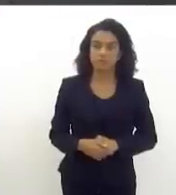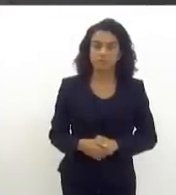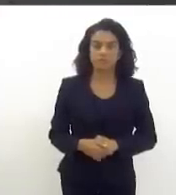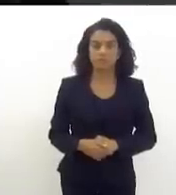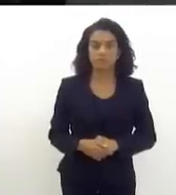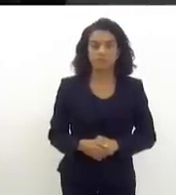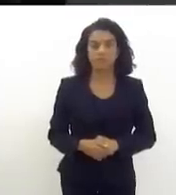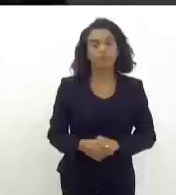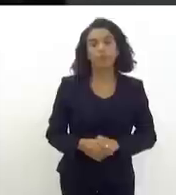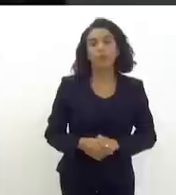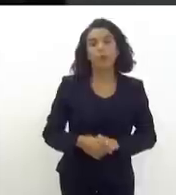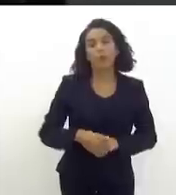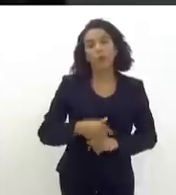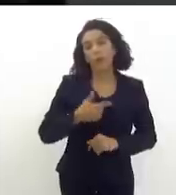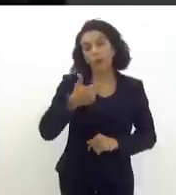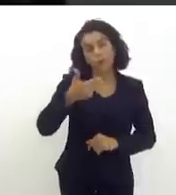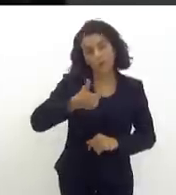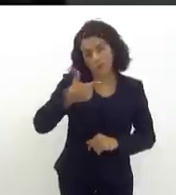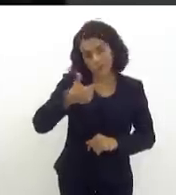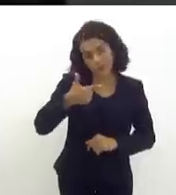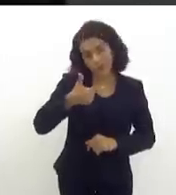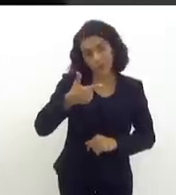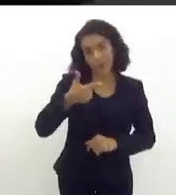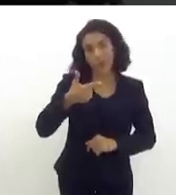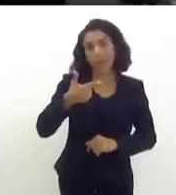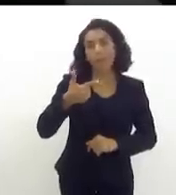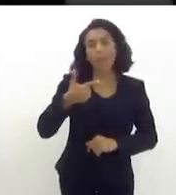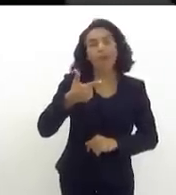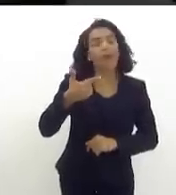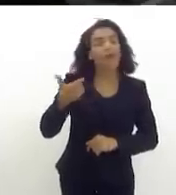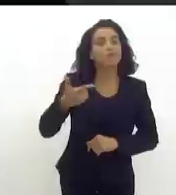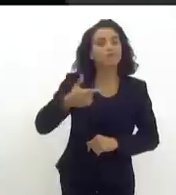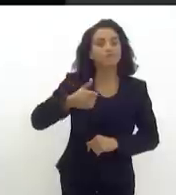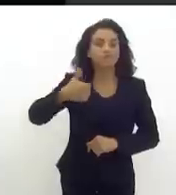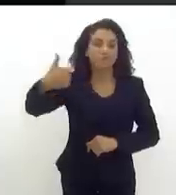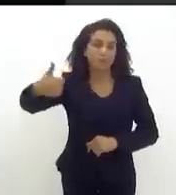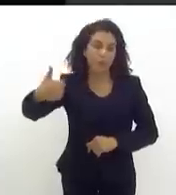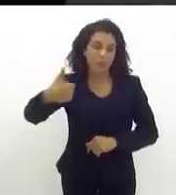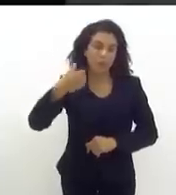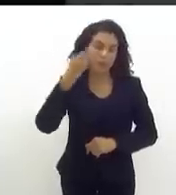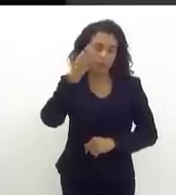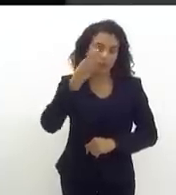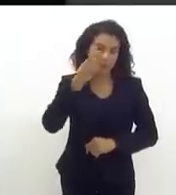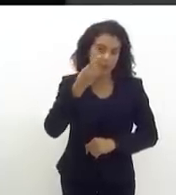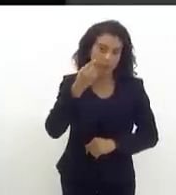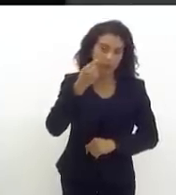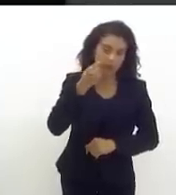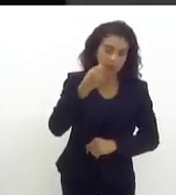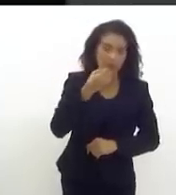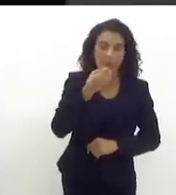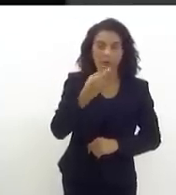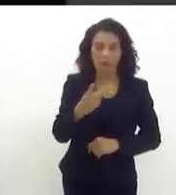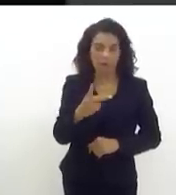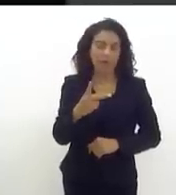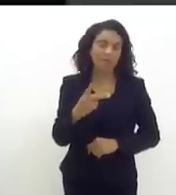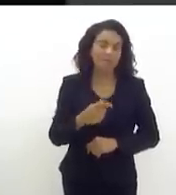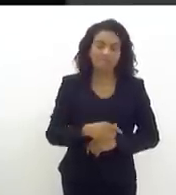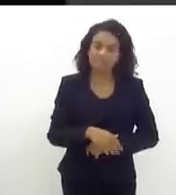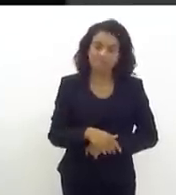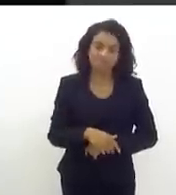ser o segundo para o deputado Ratinho é um grande prazer paguei para